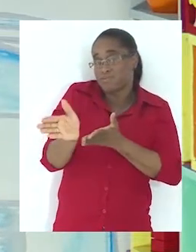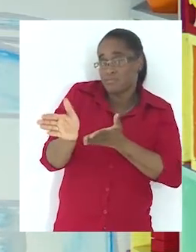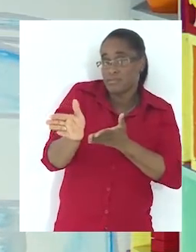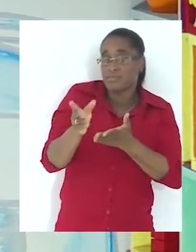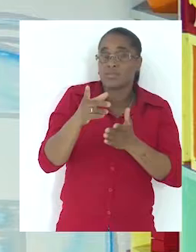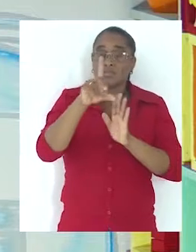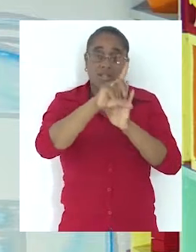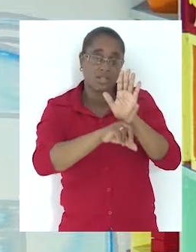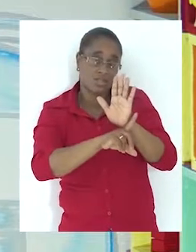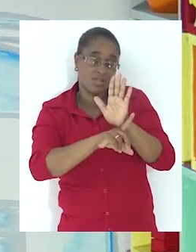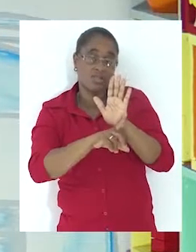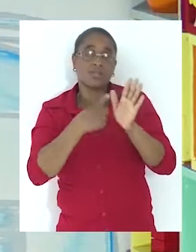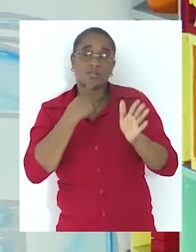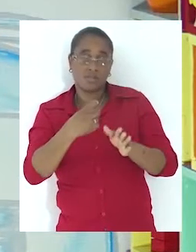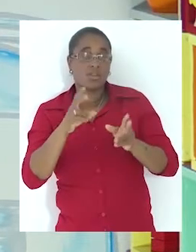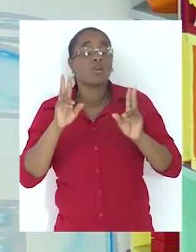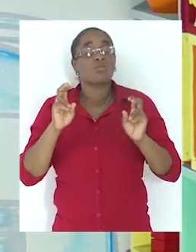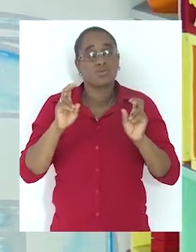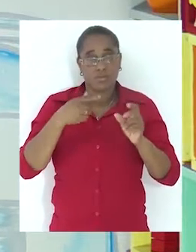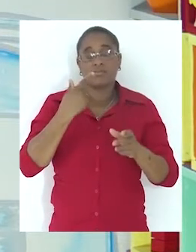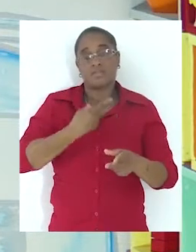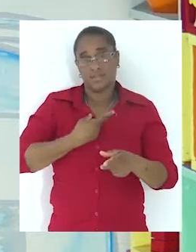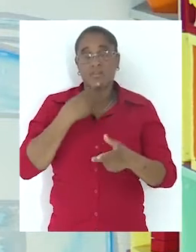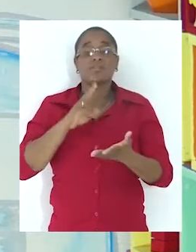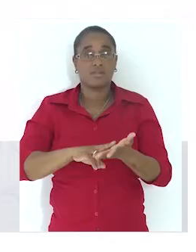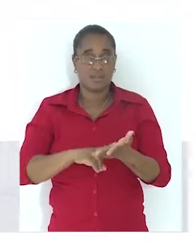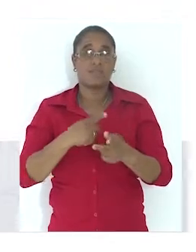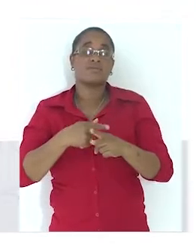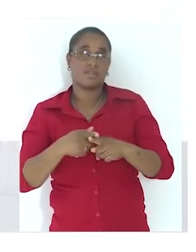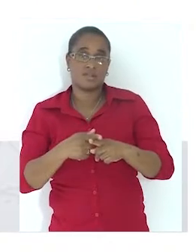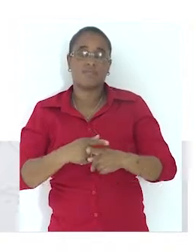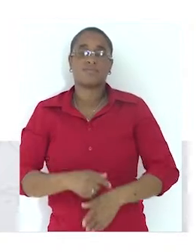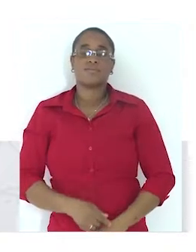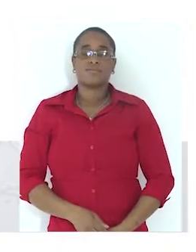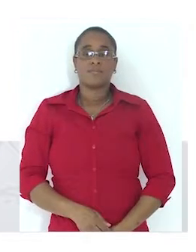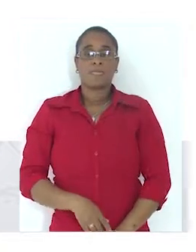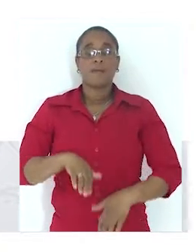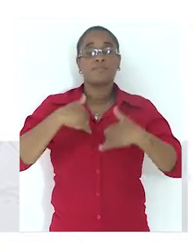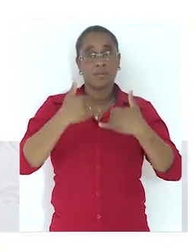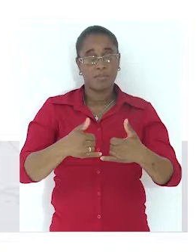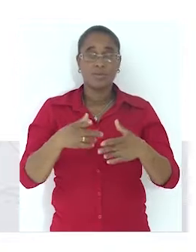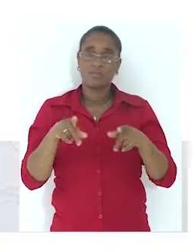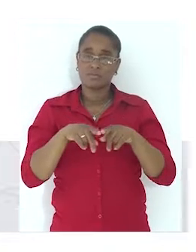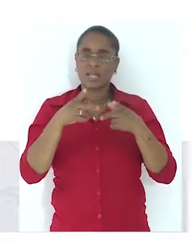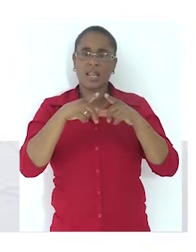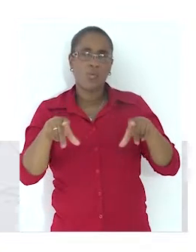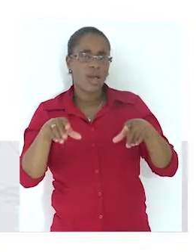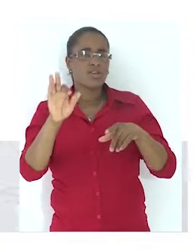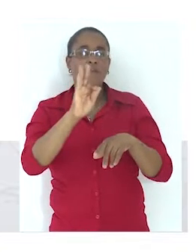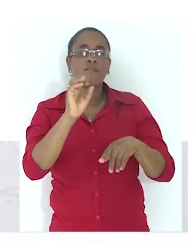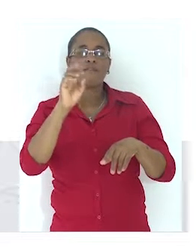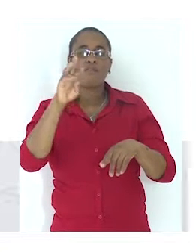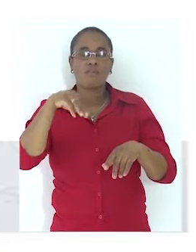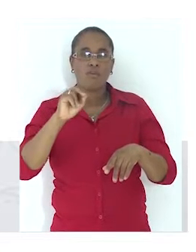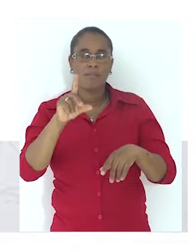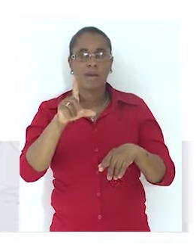guião, desde que o assunto seja realmente interessante. Então, depois, mescla da linguagem formal e